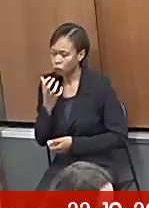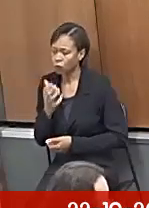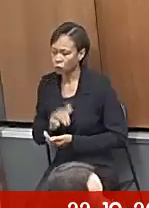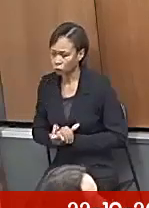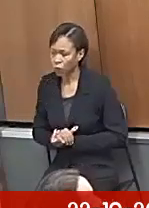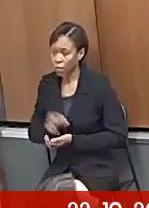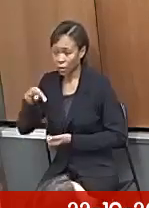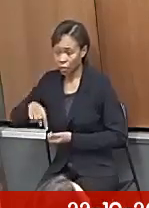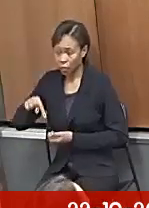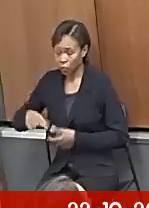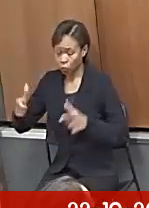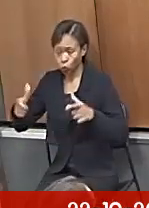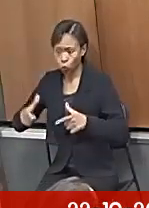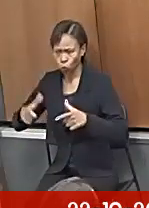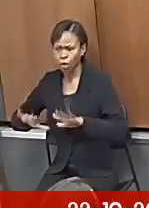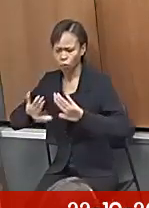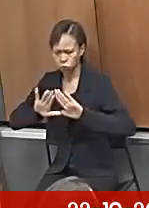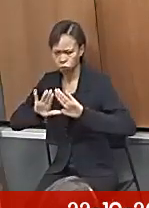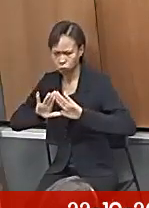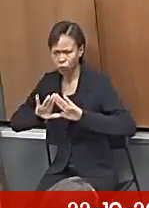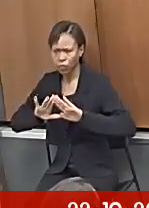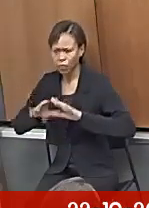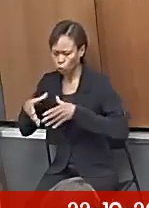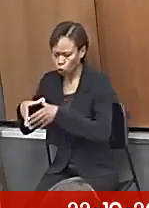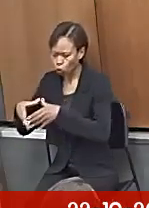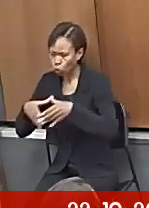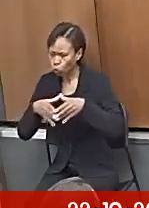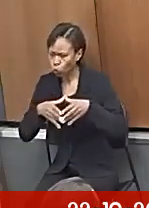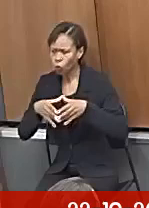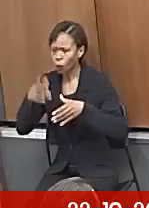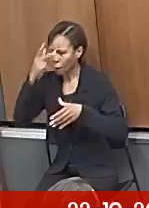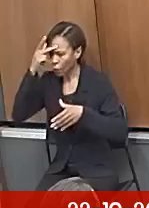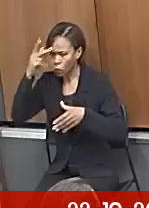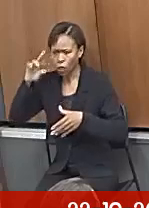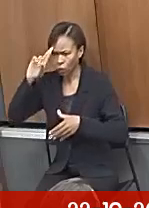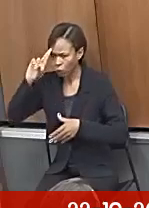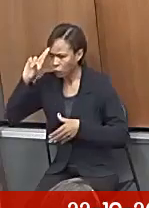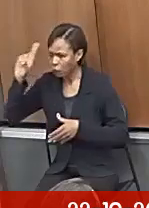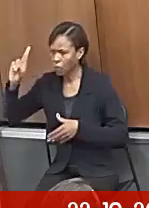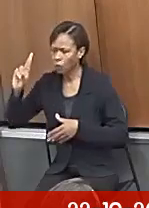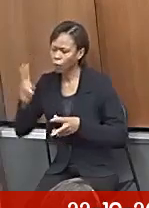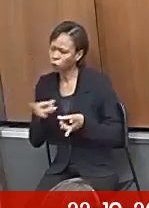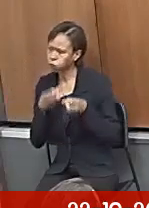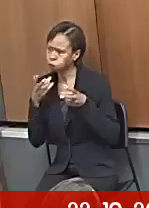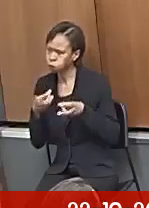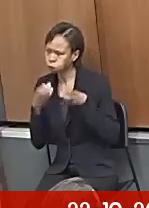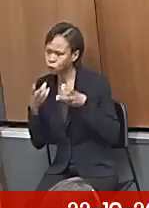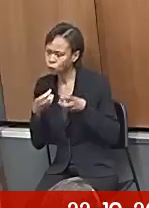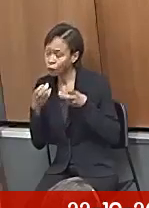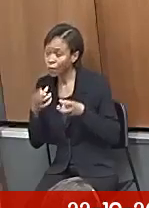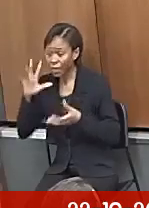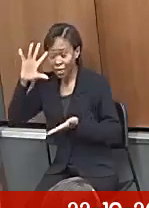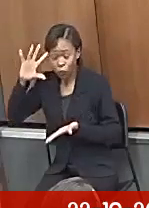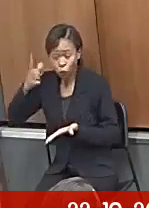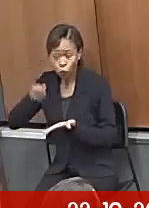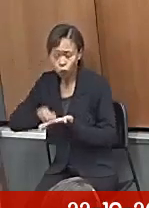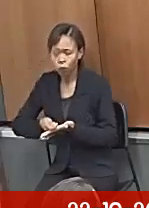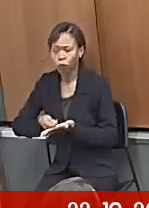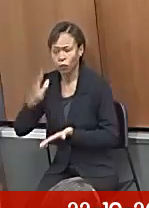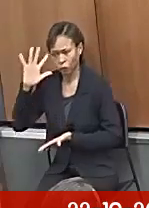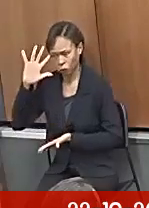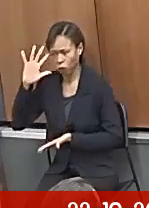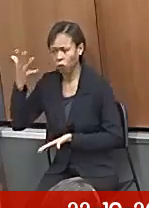é esse ambiente onde estão as autoridades para ouvir também e tomar as providências que têm que ser